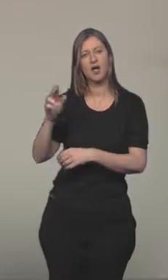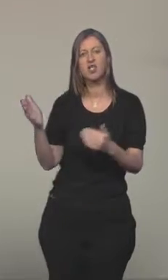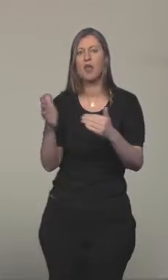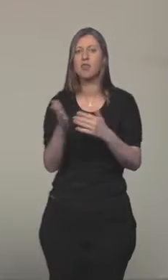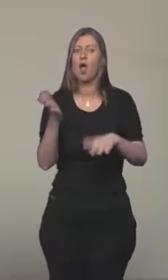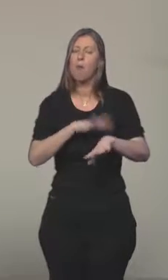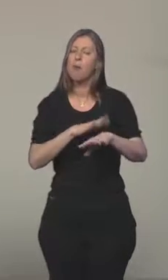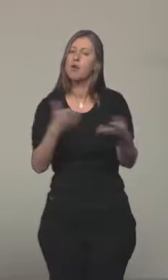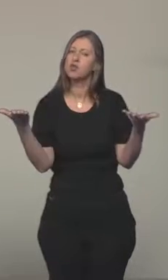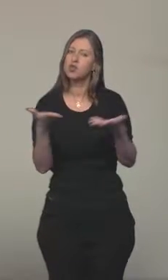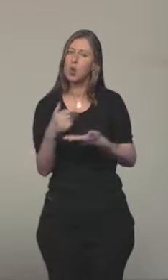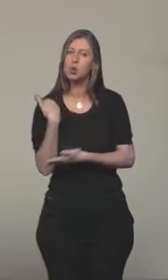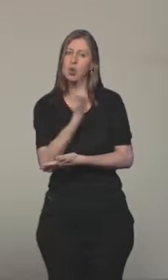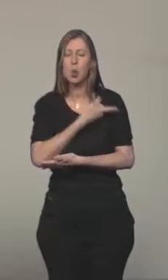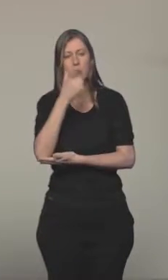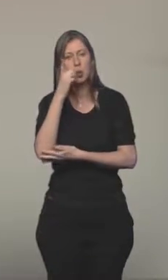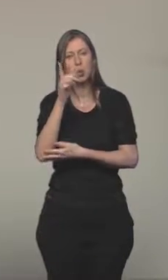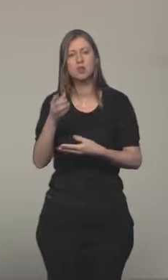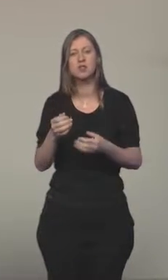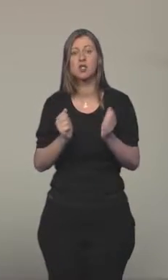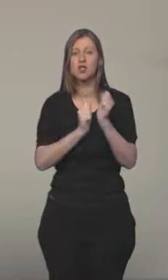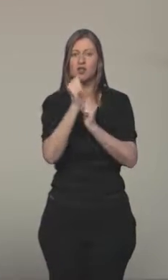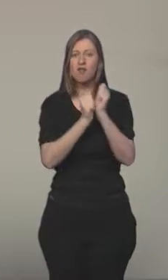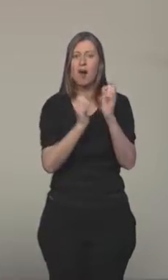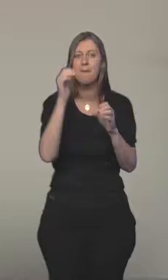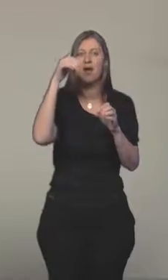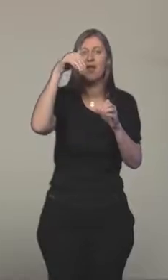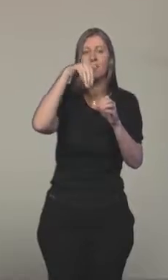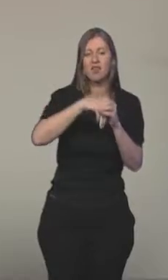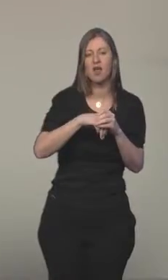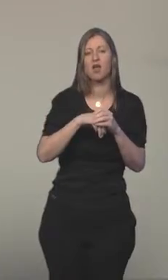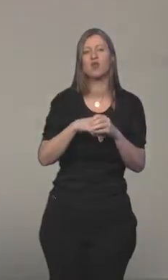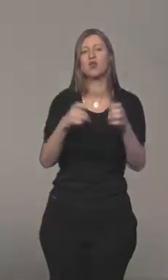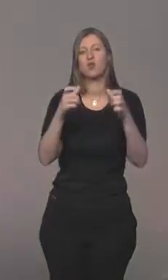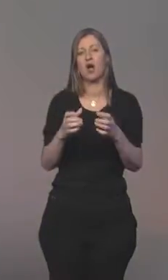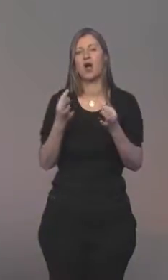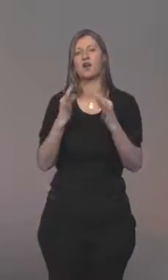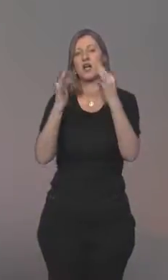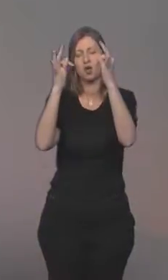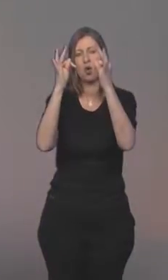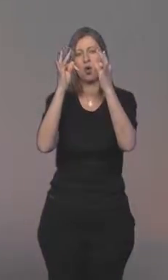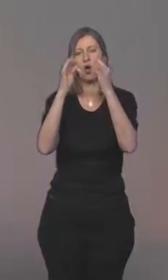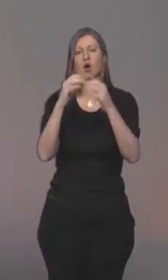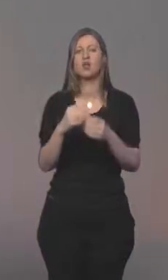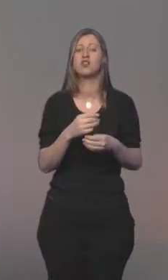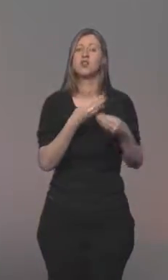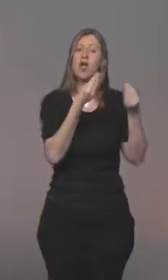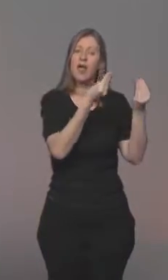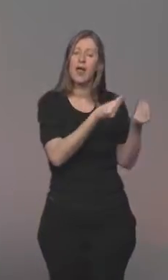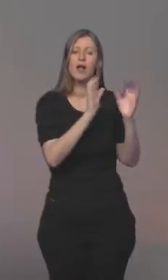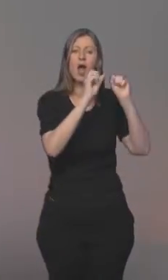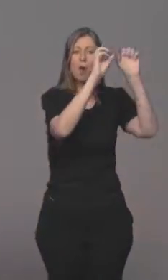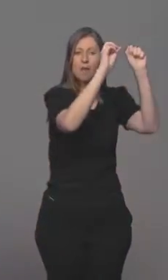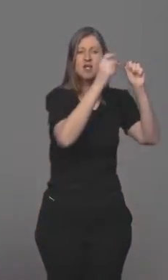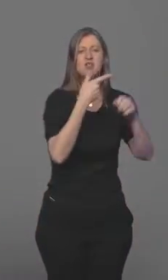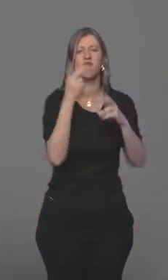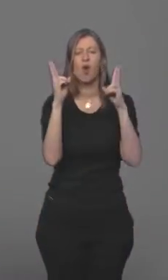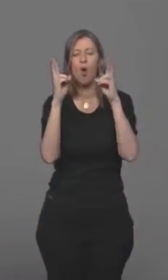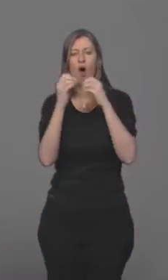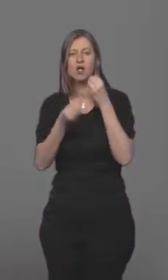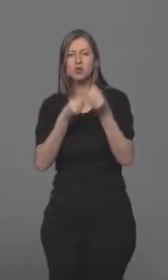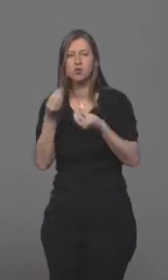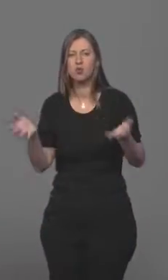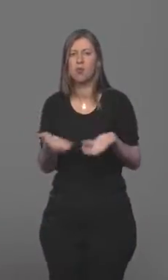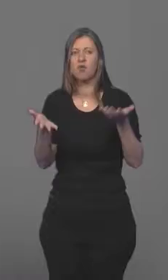universidades, né, até o momento de hoje que a gente conseguiu levar a nossa fábrica para dentro do Tech Park. O alpinista Valdemar Niklevix